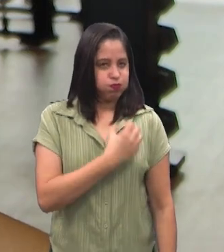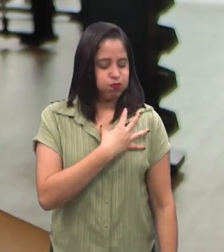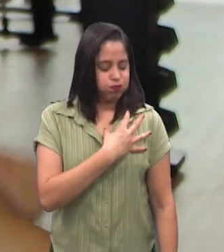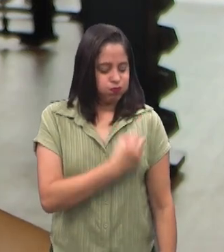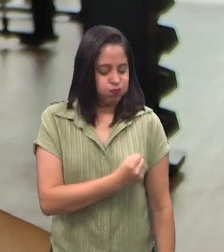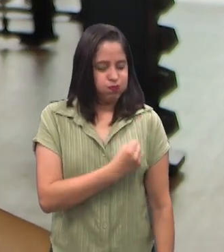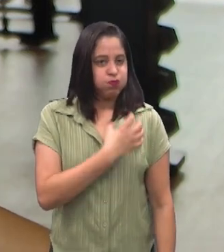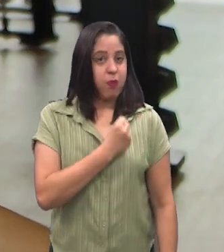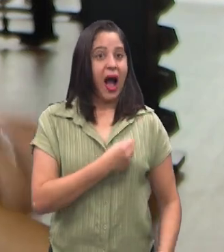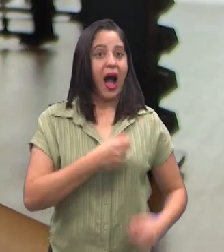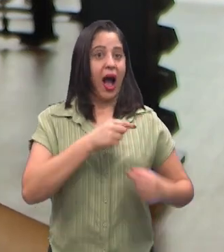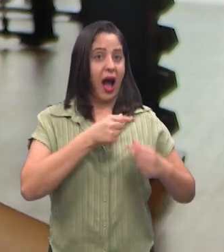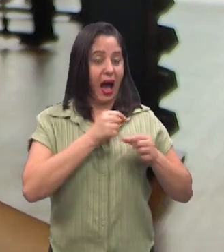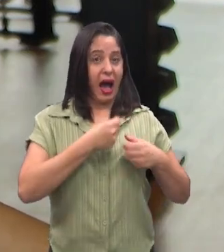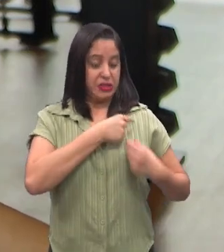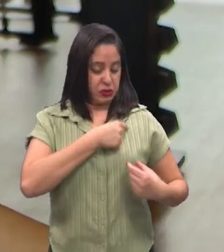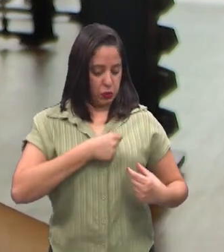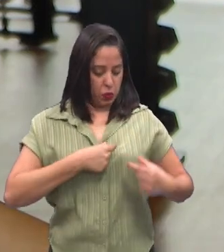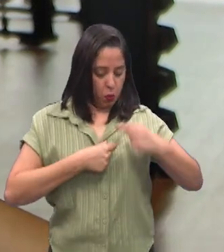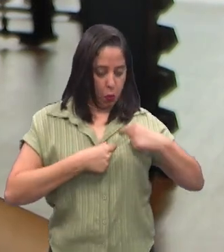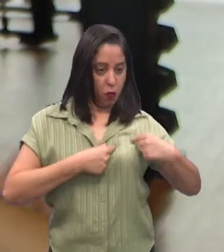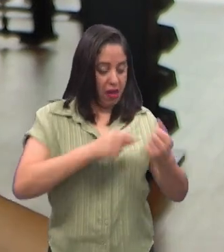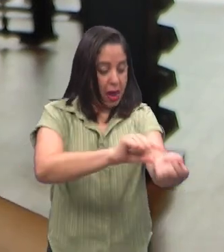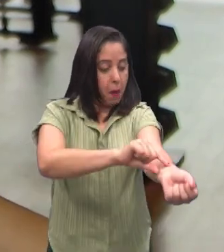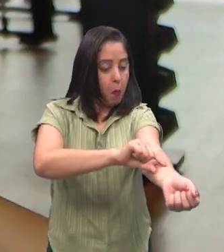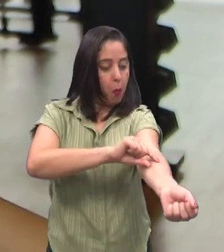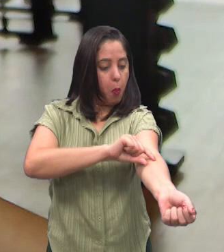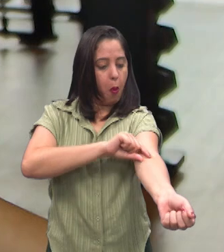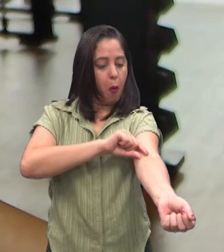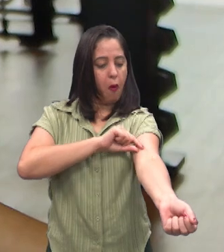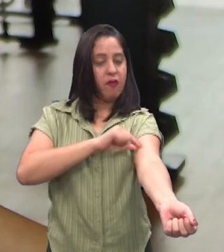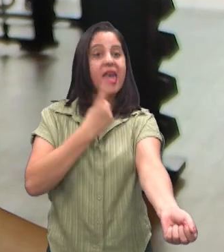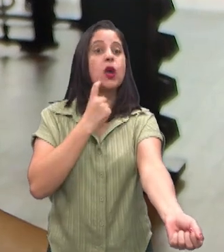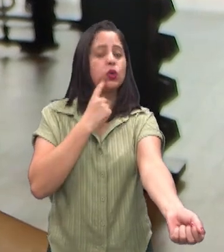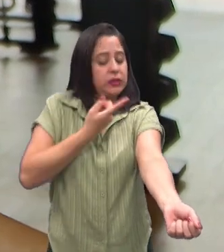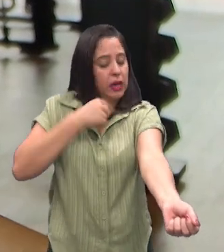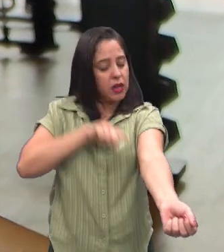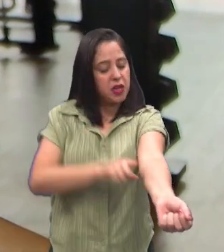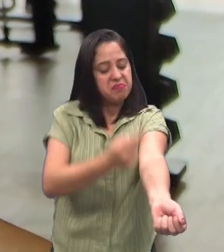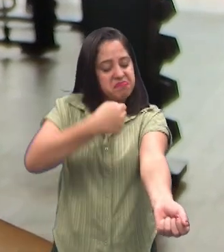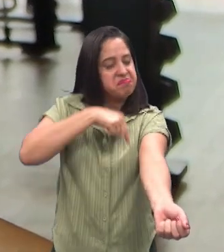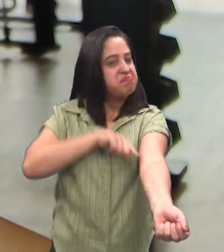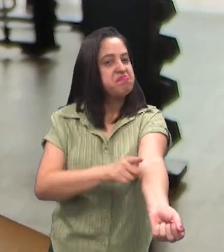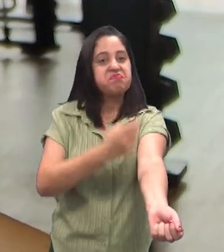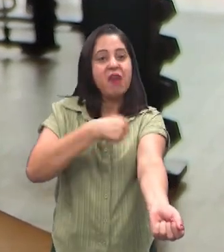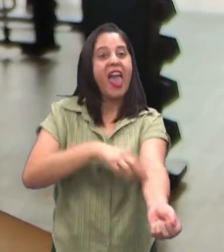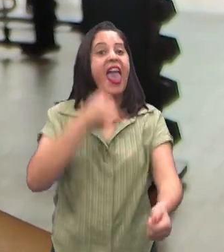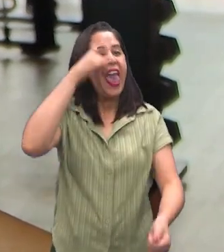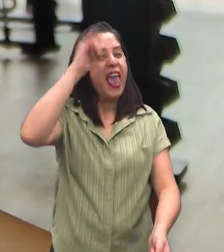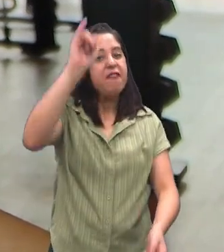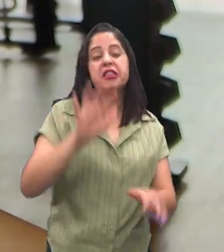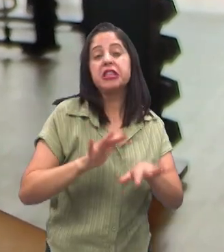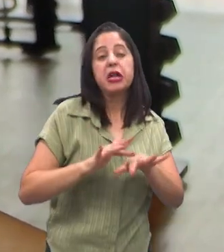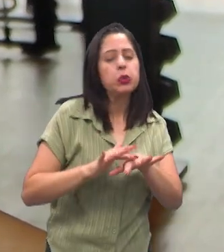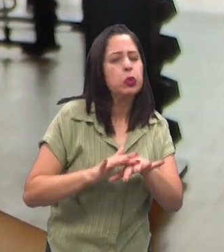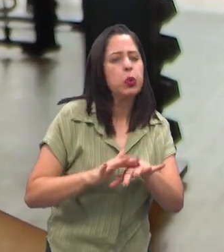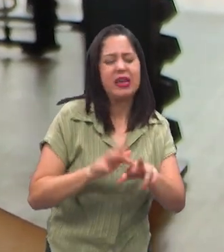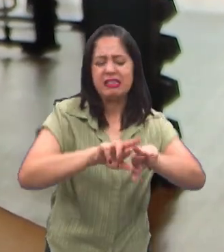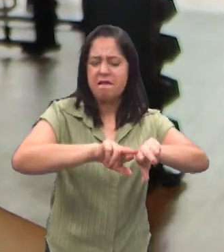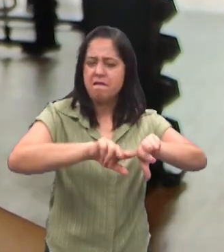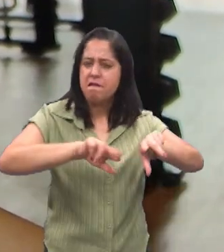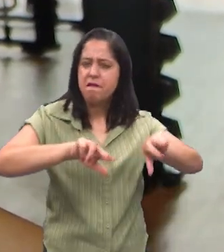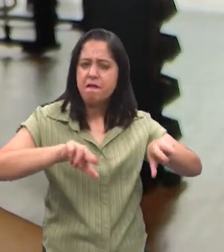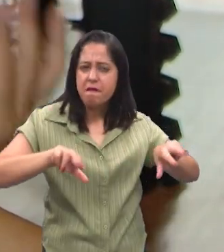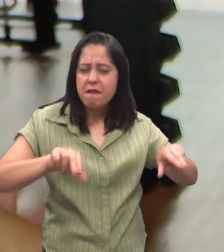melhorar a vasodilatação, a nossa circulação, evitando problemas e doenças como a aterosclerose. A gente tem também a